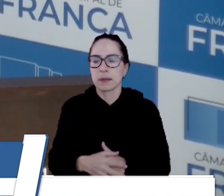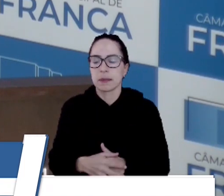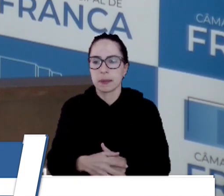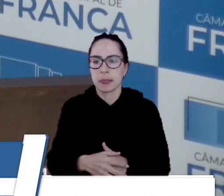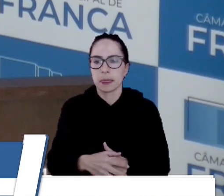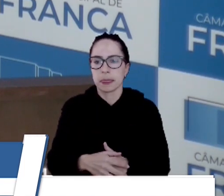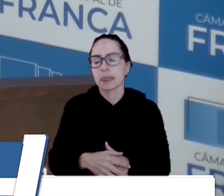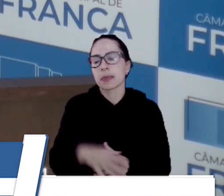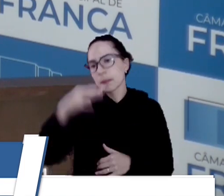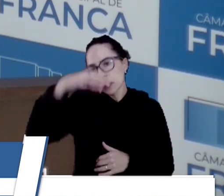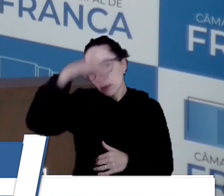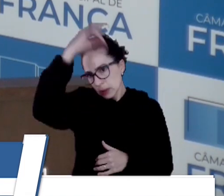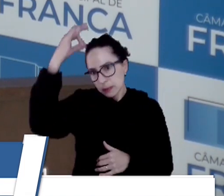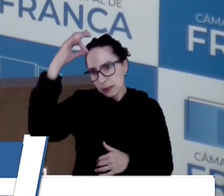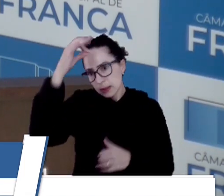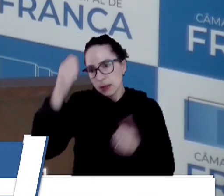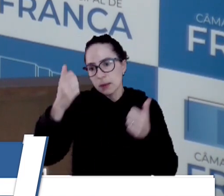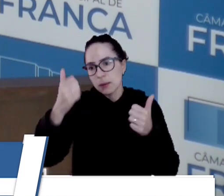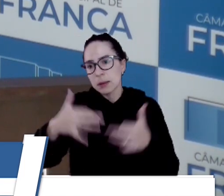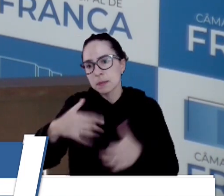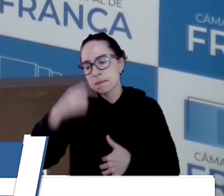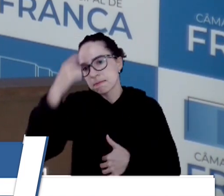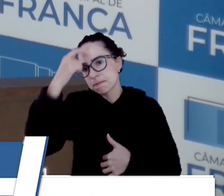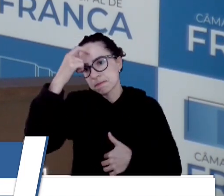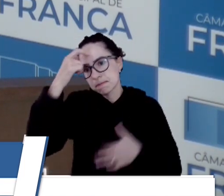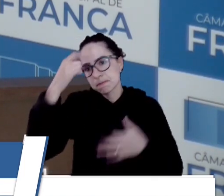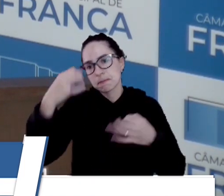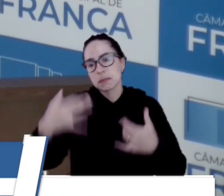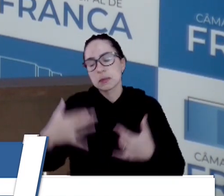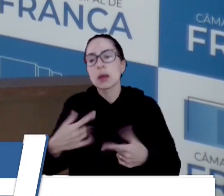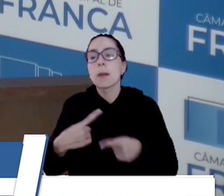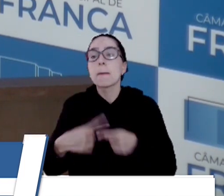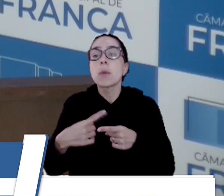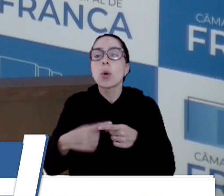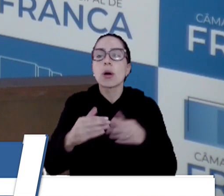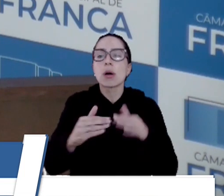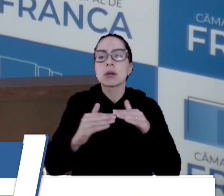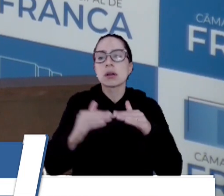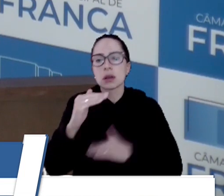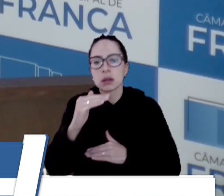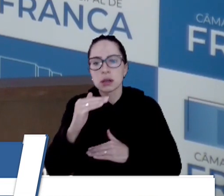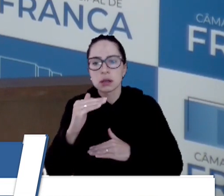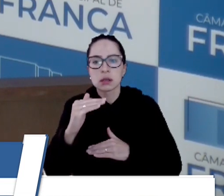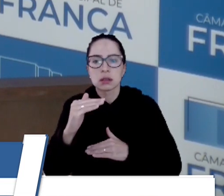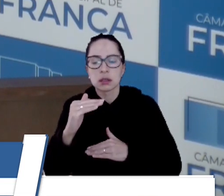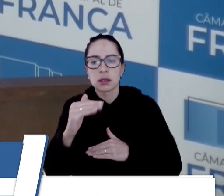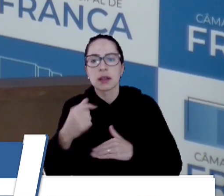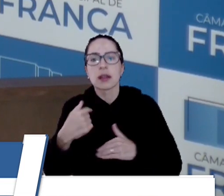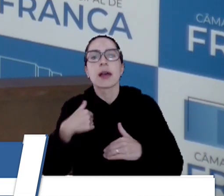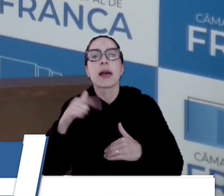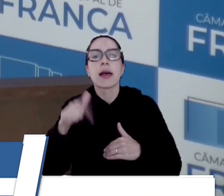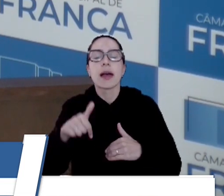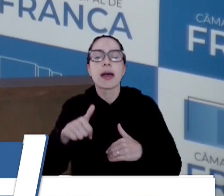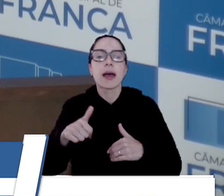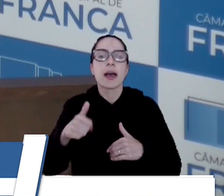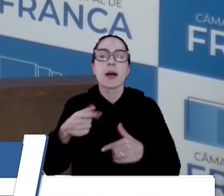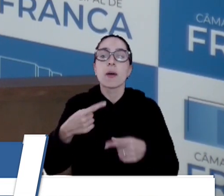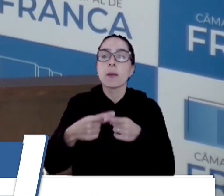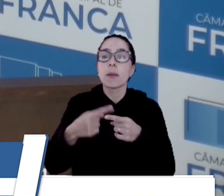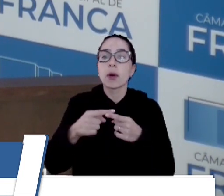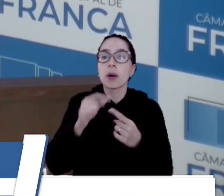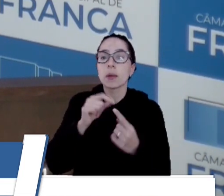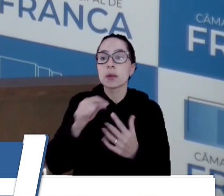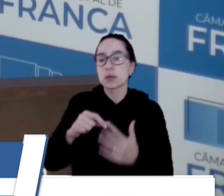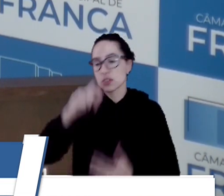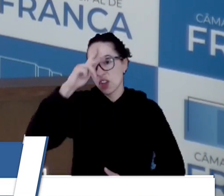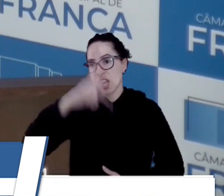Espiritismo explica racionalmente o porquê das desigualdades sociais, sendo uma de suas causas o